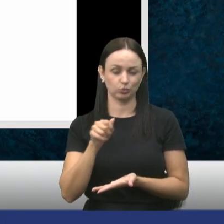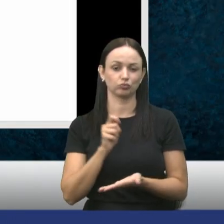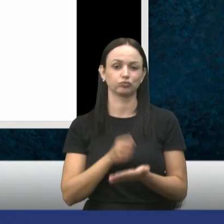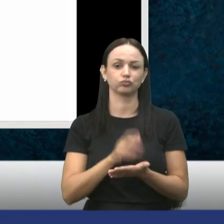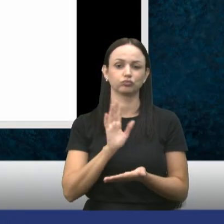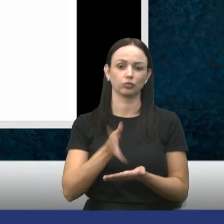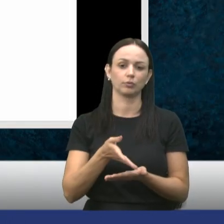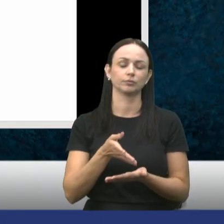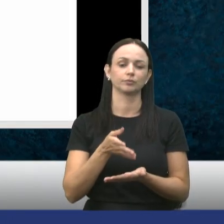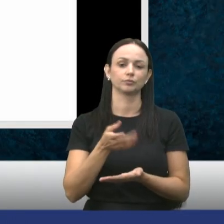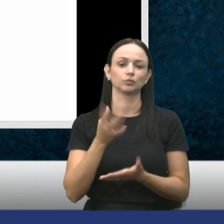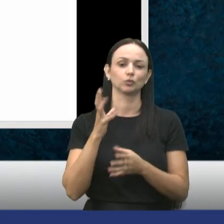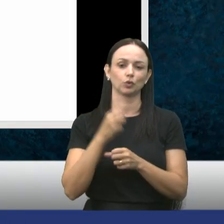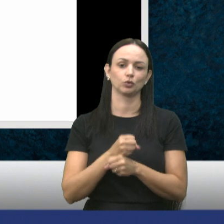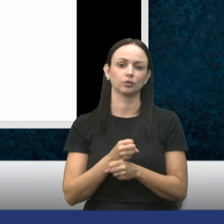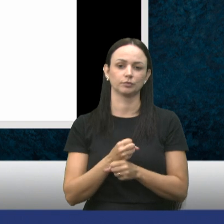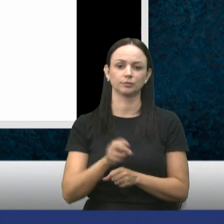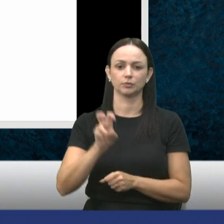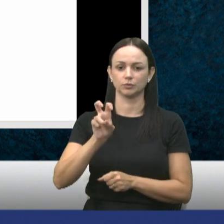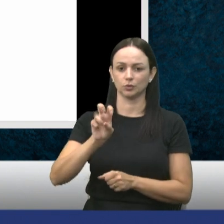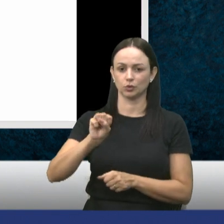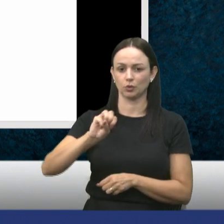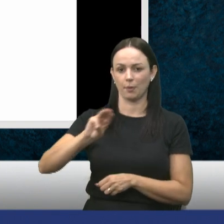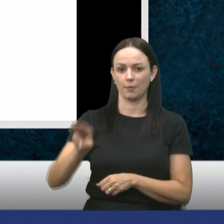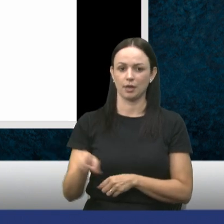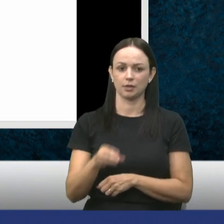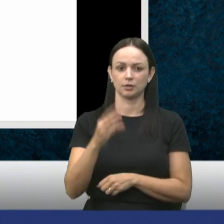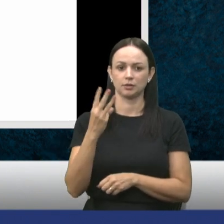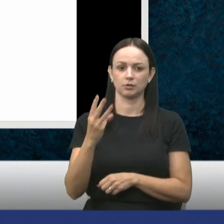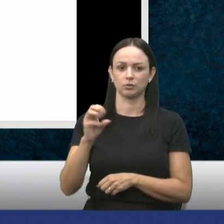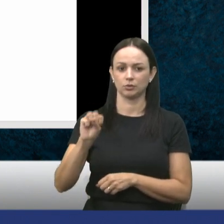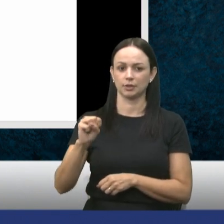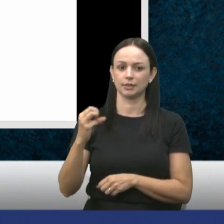foi liquidado no total